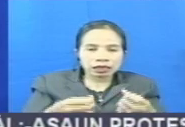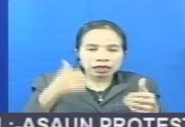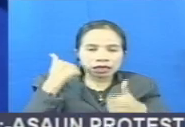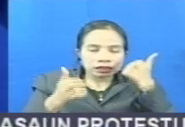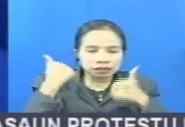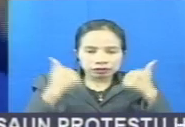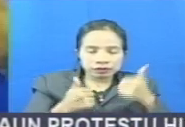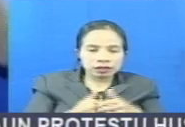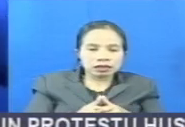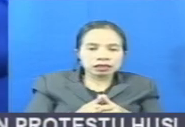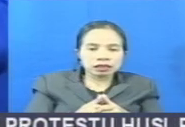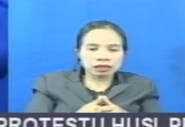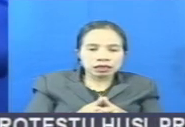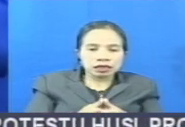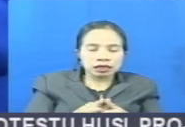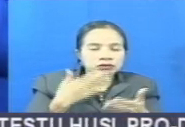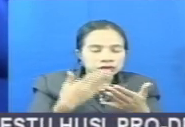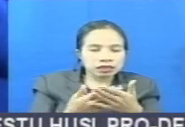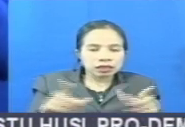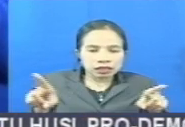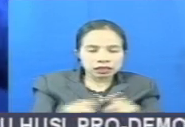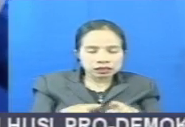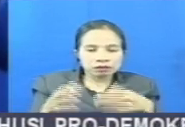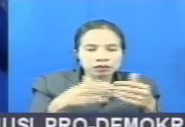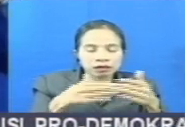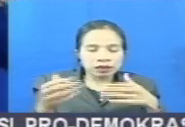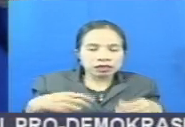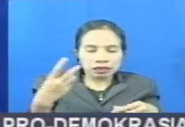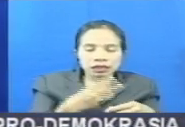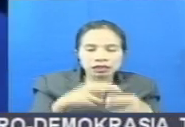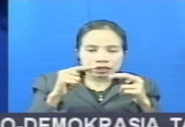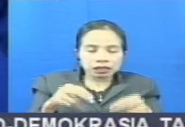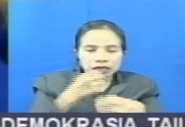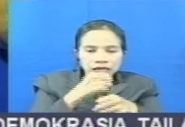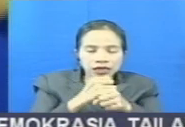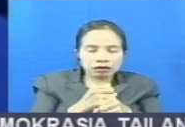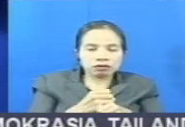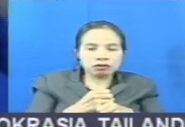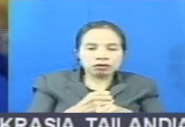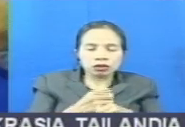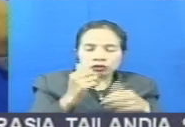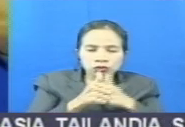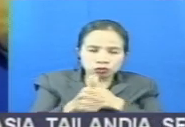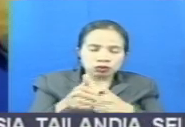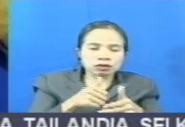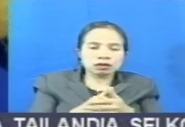irá a tu normaliza fila fale, ele tem que halo, sacrifica loron bal, cumpre loron